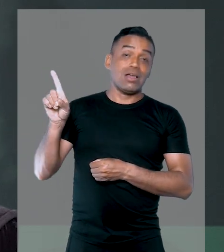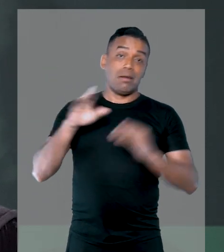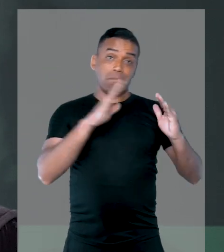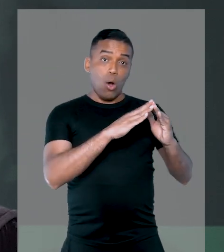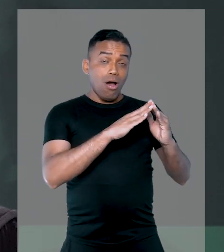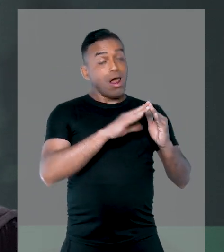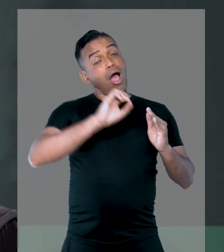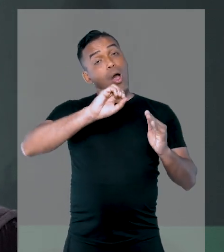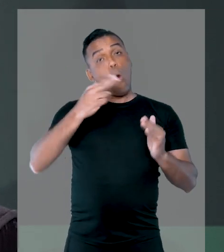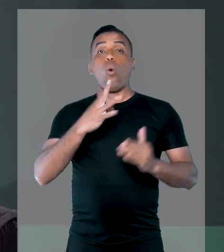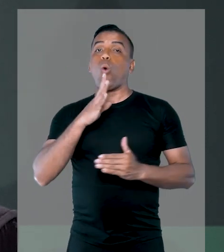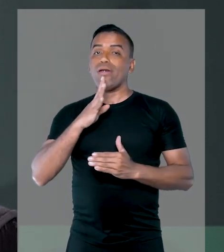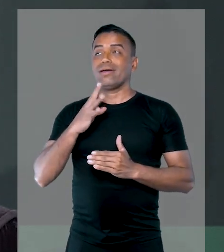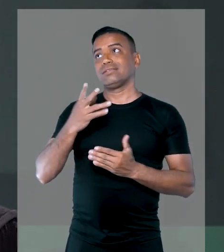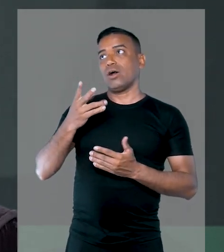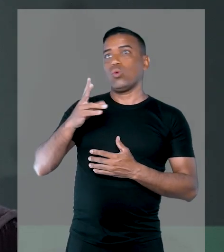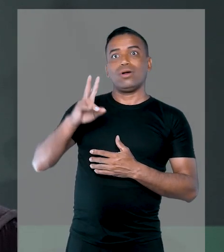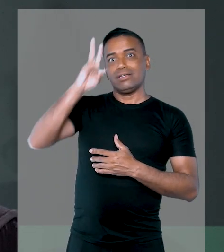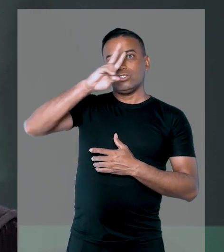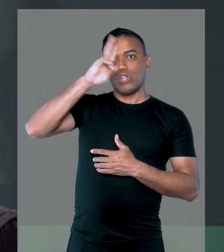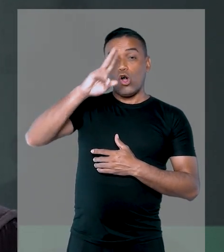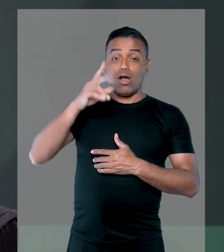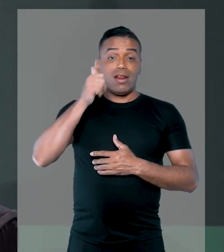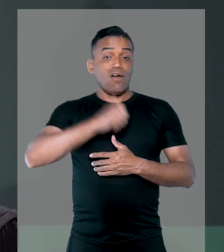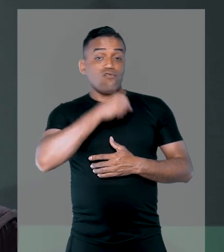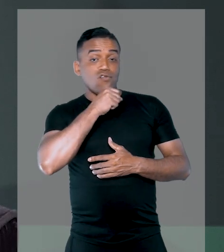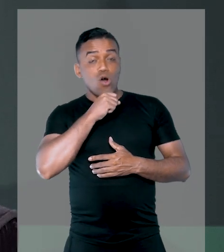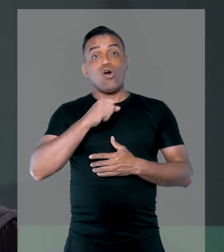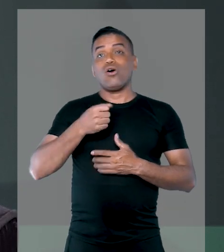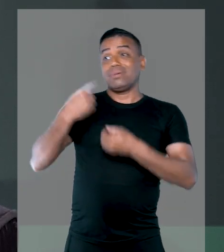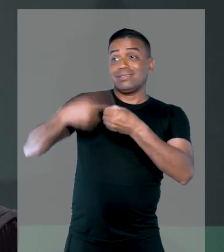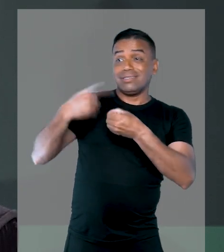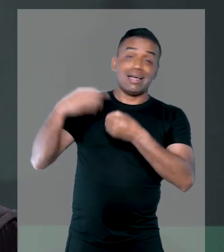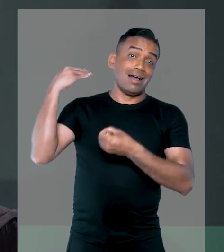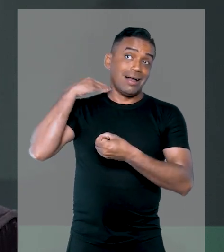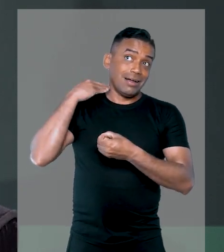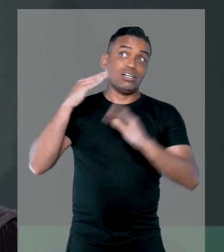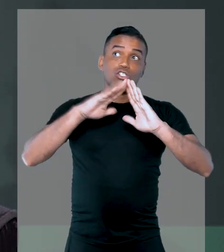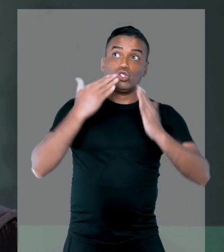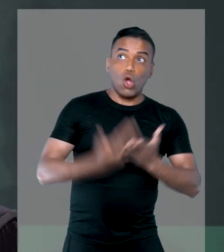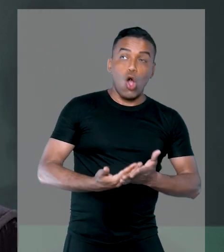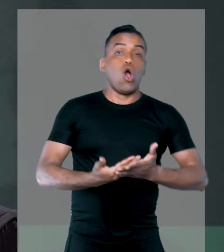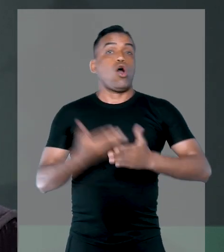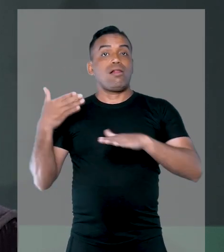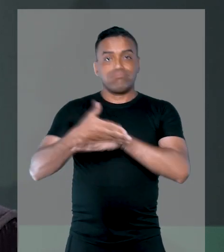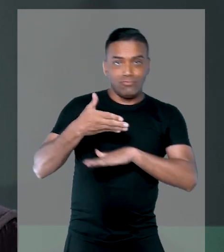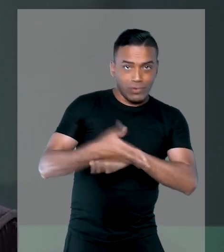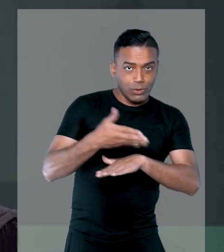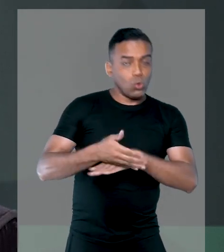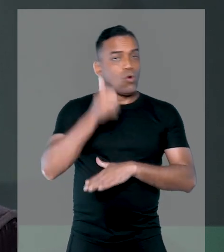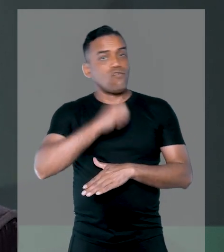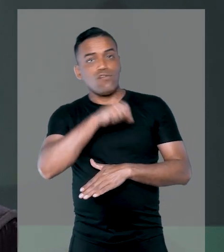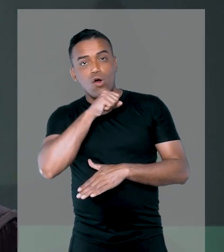não tem como contar a história da minha avó sem falar da cidade, porque eu falo das escolas que a minha avó frequentou, eu falo dos bairros onde ela